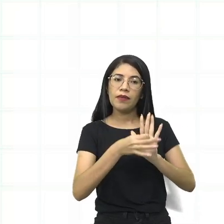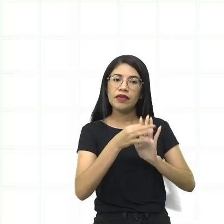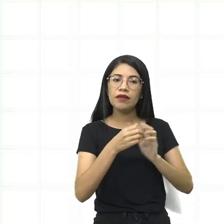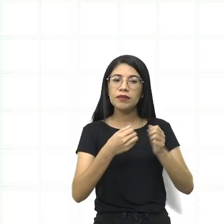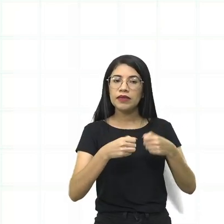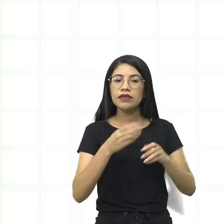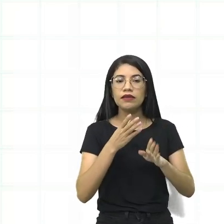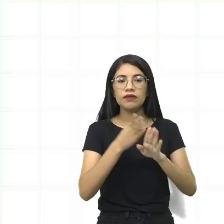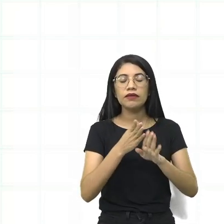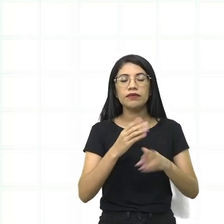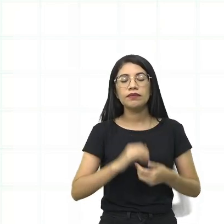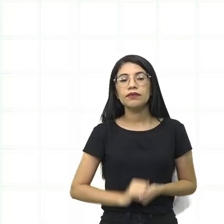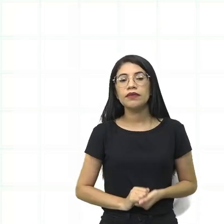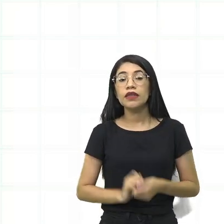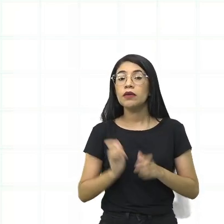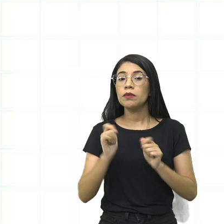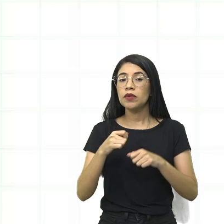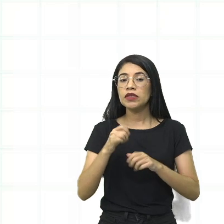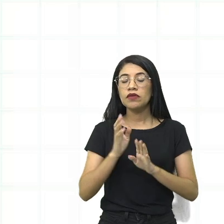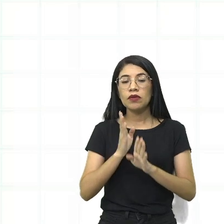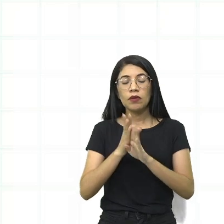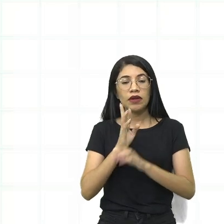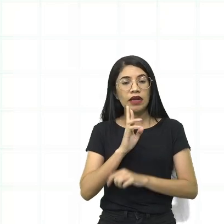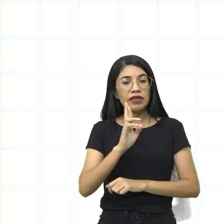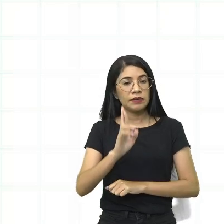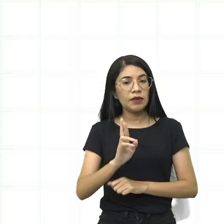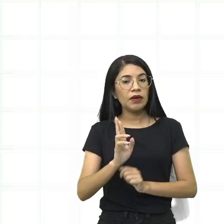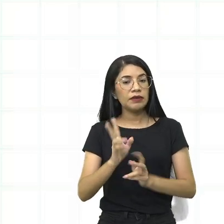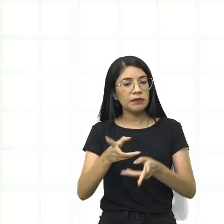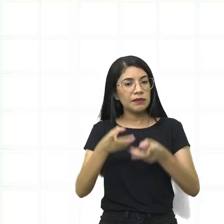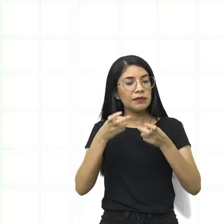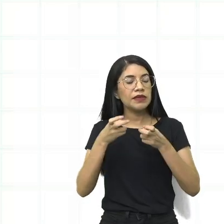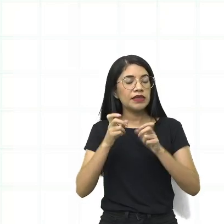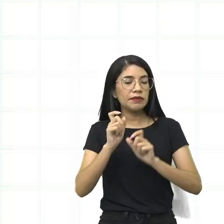para chegar a essa resposta, para a gente identificar